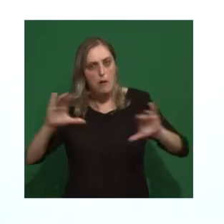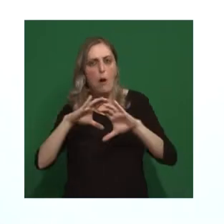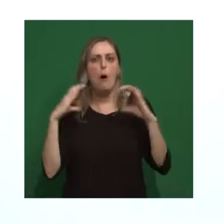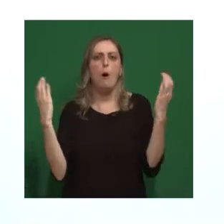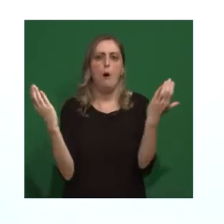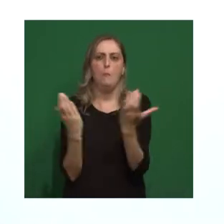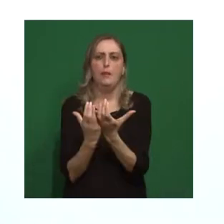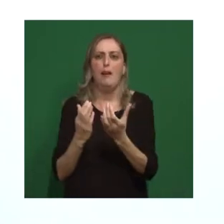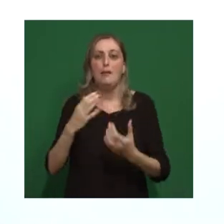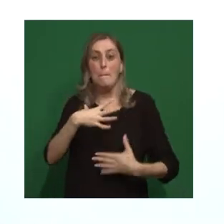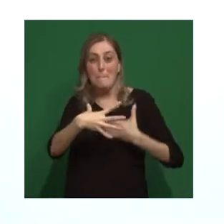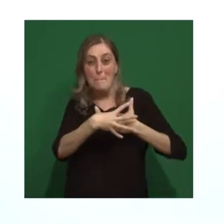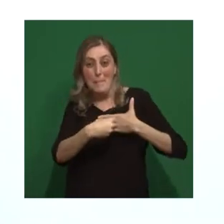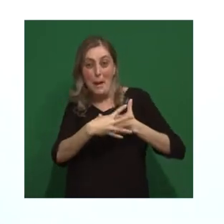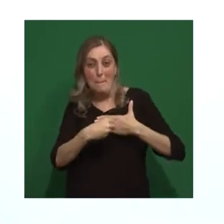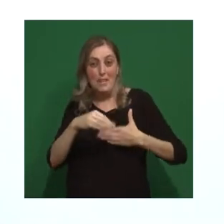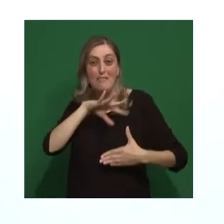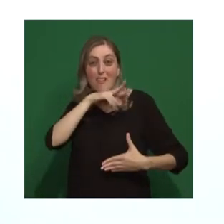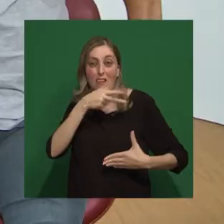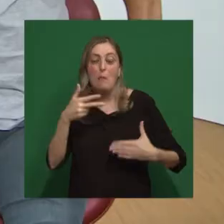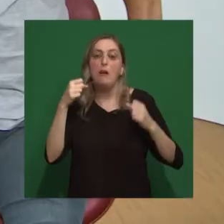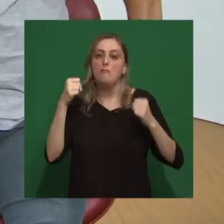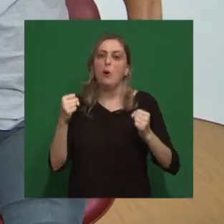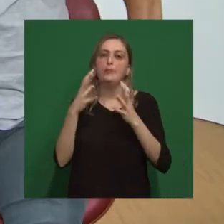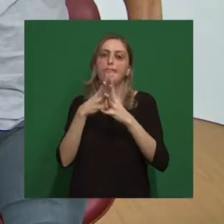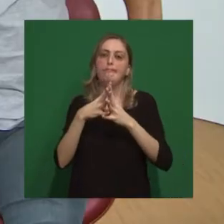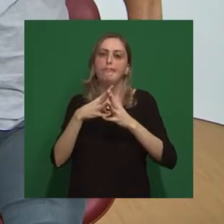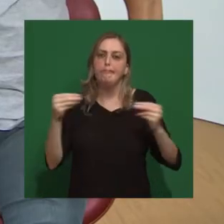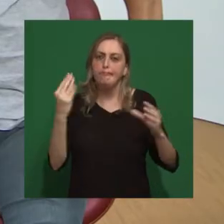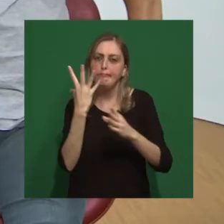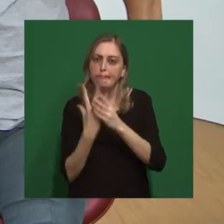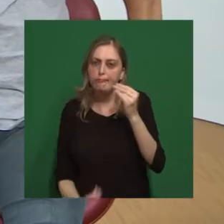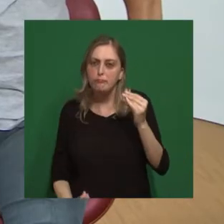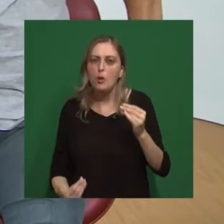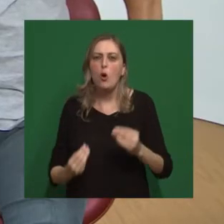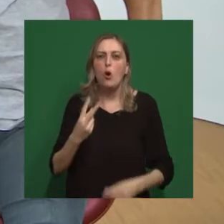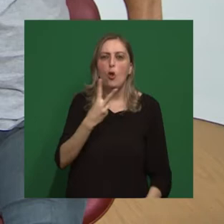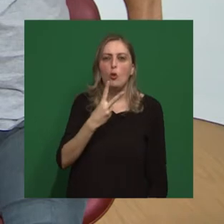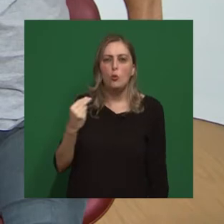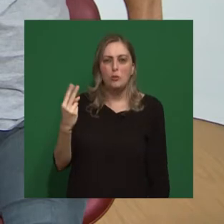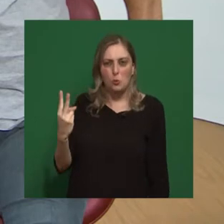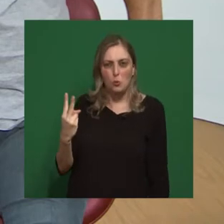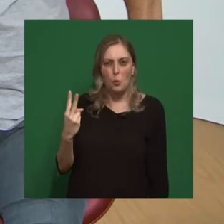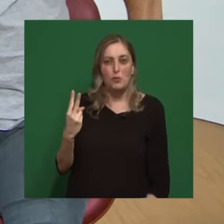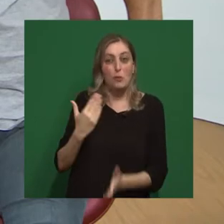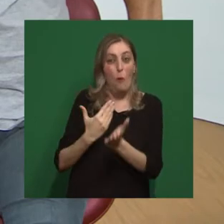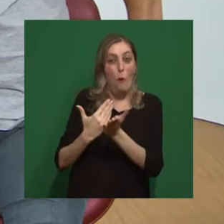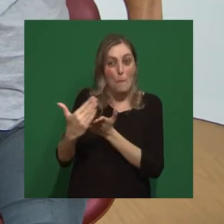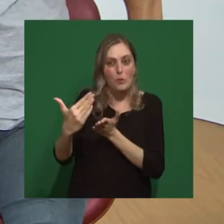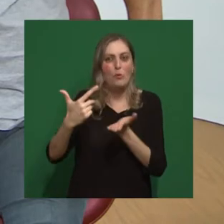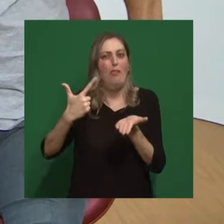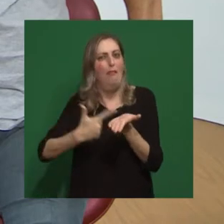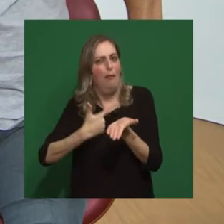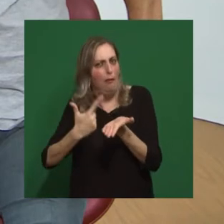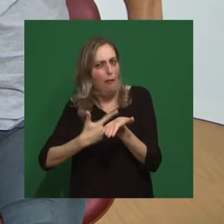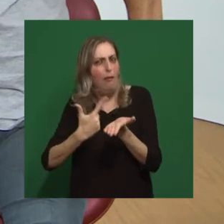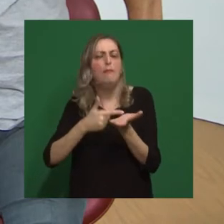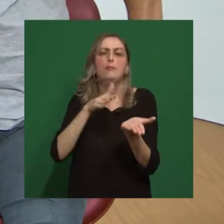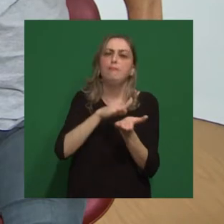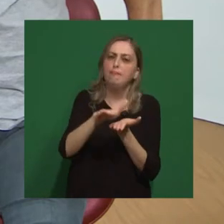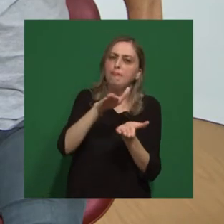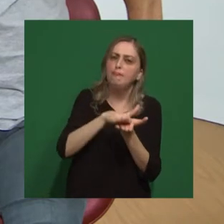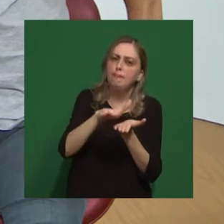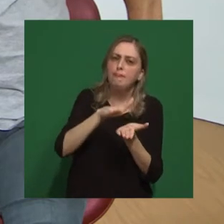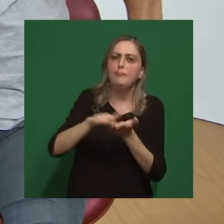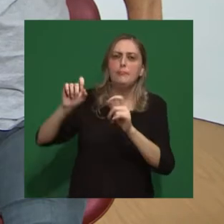mamíferos podem desaparecer do planeta. Desde 2002, temos várias obras já publicadas